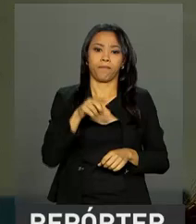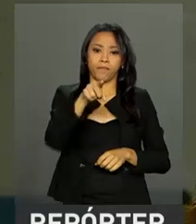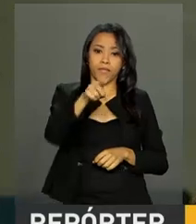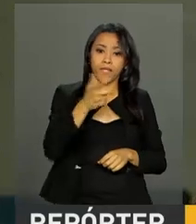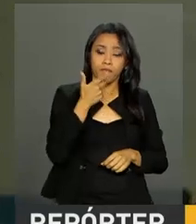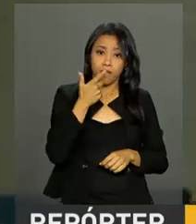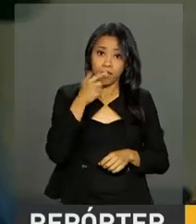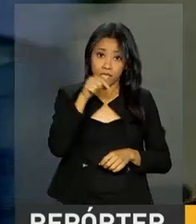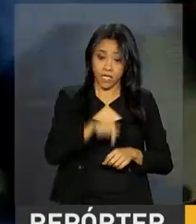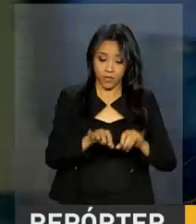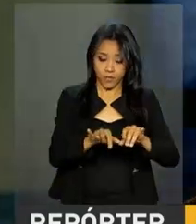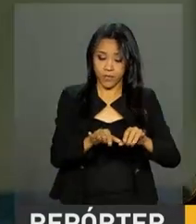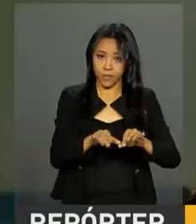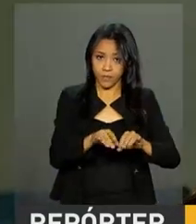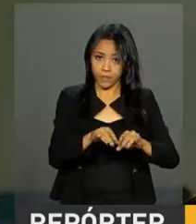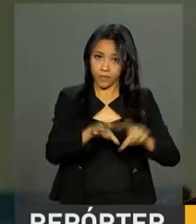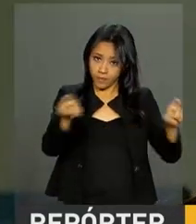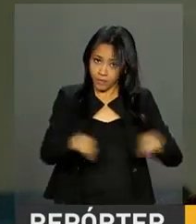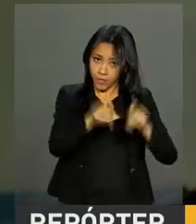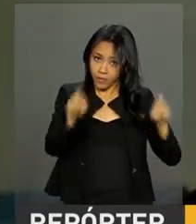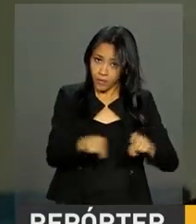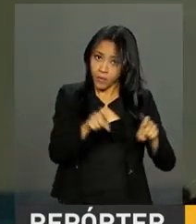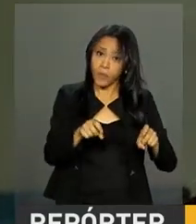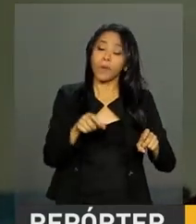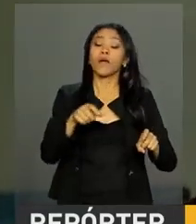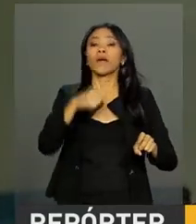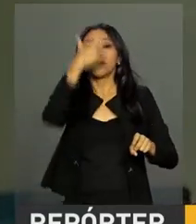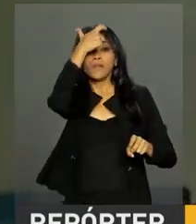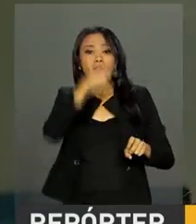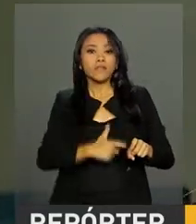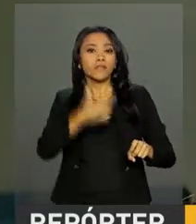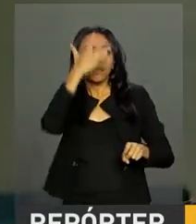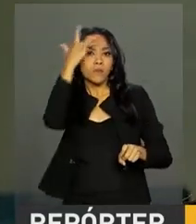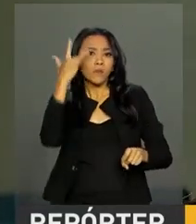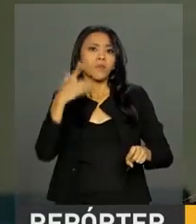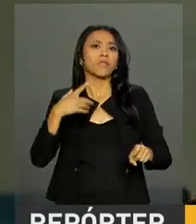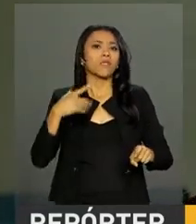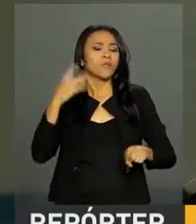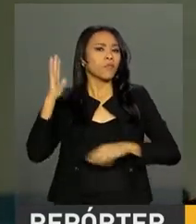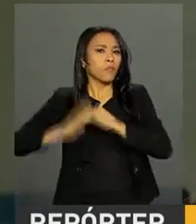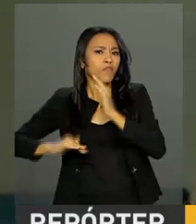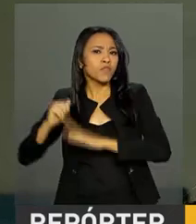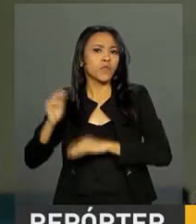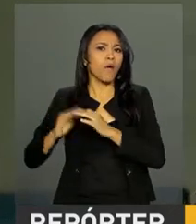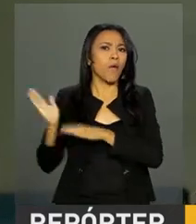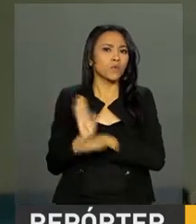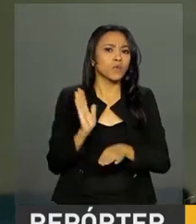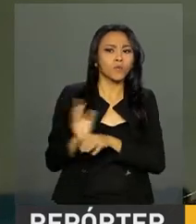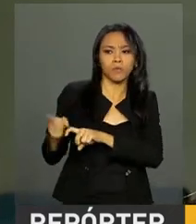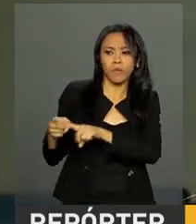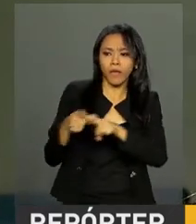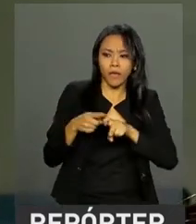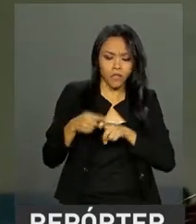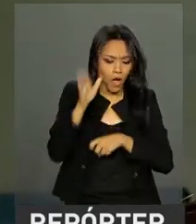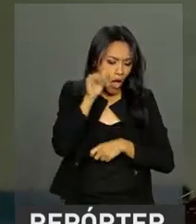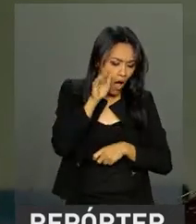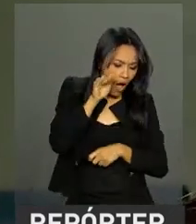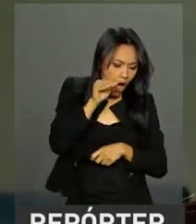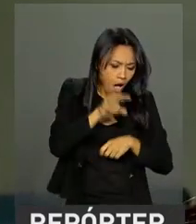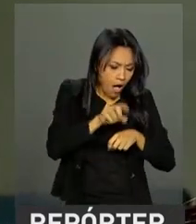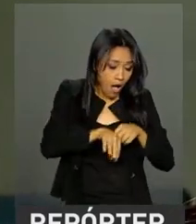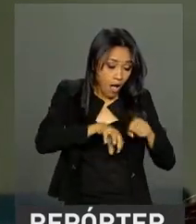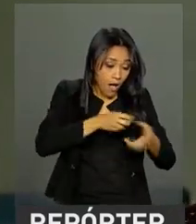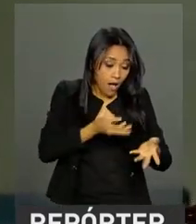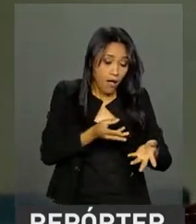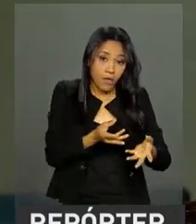prontuário eletrônico ele tem um benefício muito grande, não só para a equipe do profissional, mas para a equipe, para o paciente. A partir do momento que